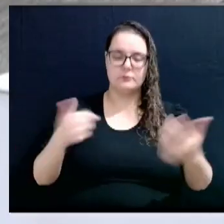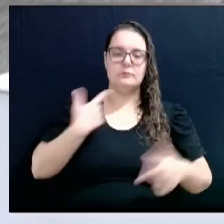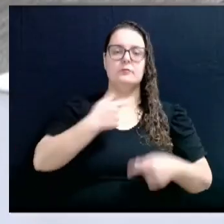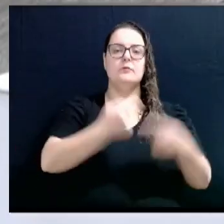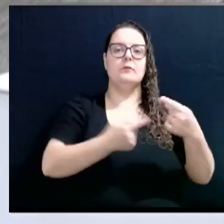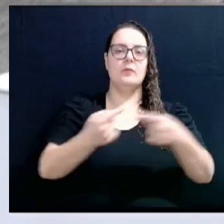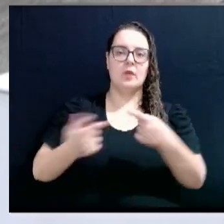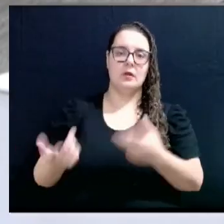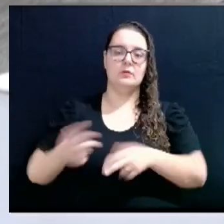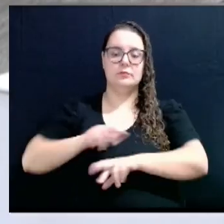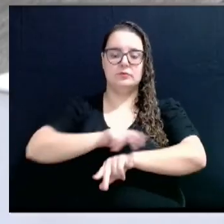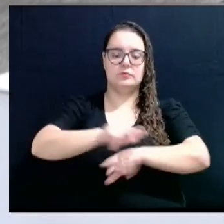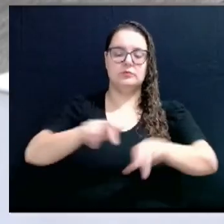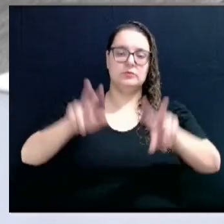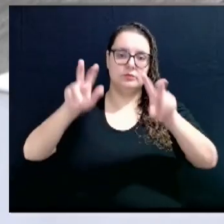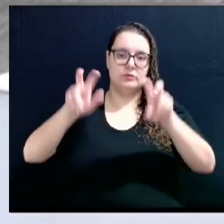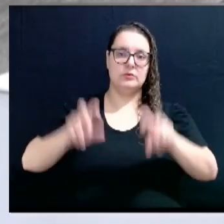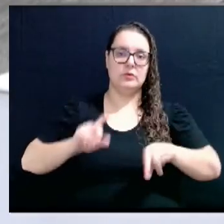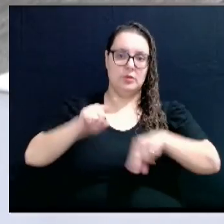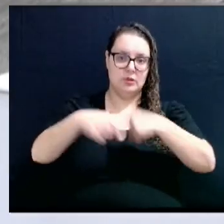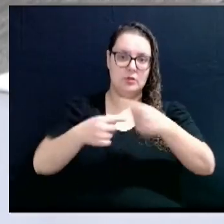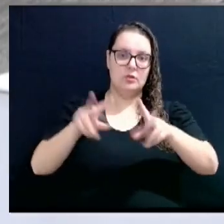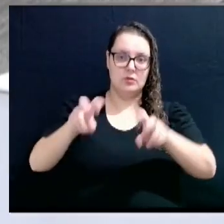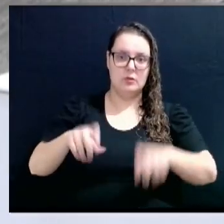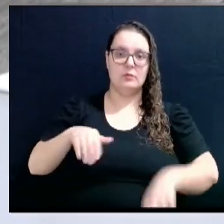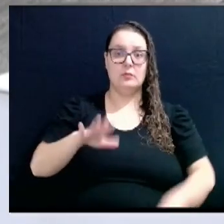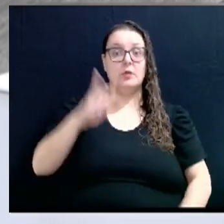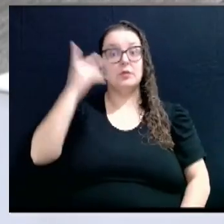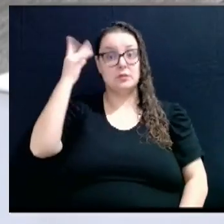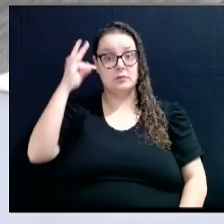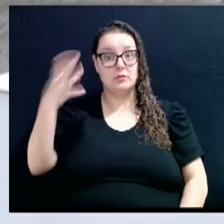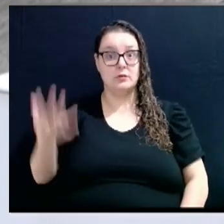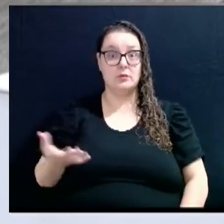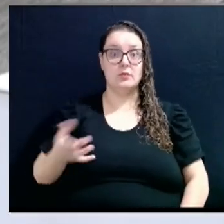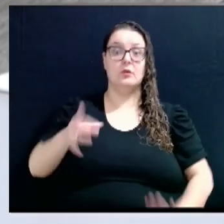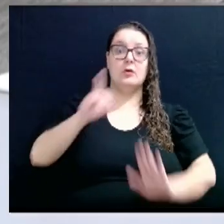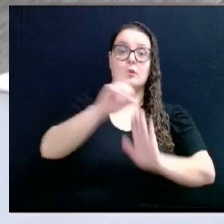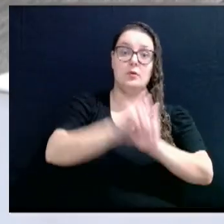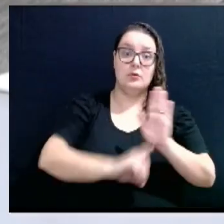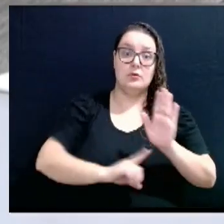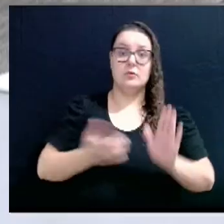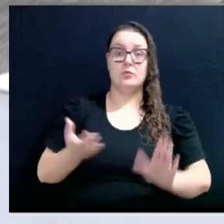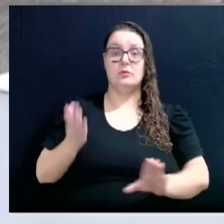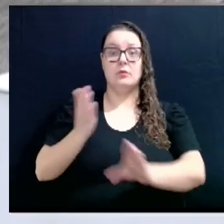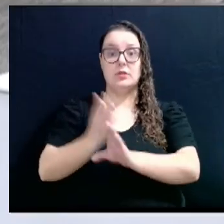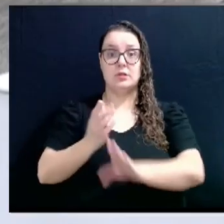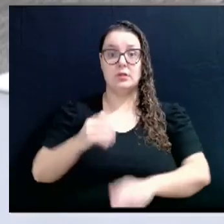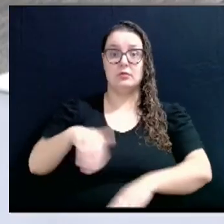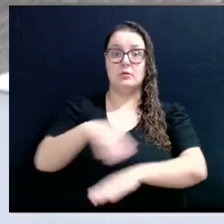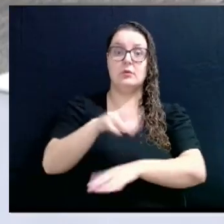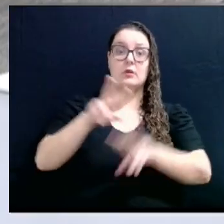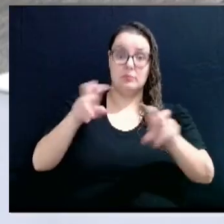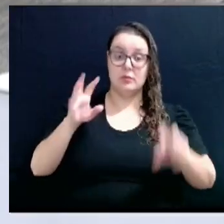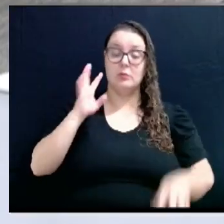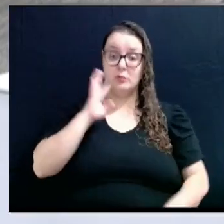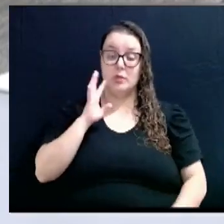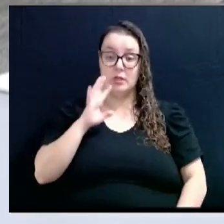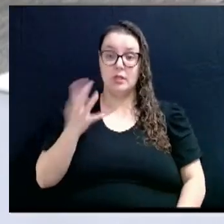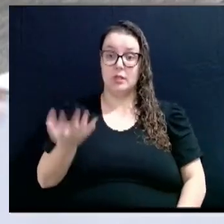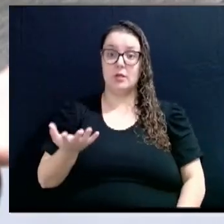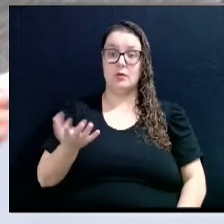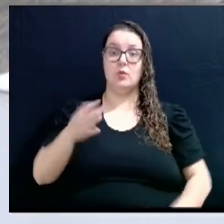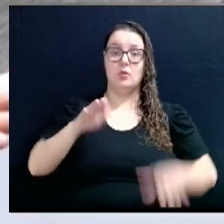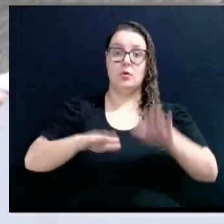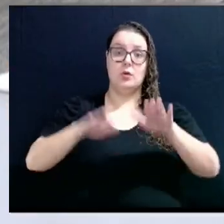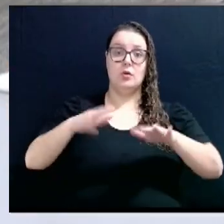diversos temas e outros temas mais teóricos, né? O direito achado na rua, por exemplo, que é um tema bem legal, que a gente, muitas vezes, a